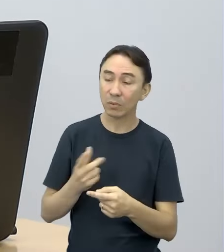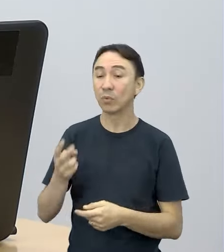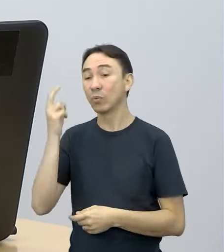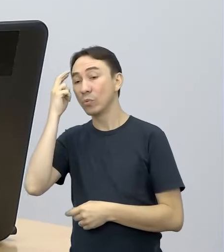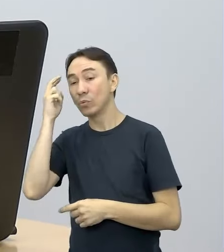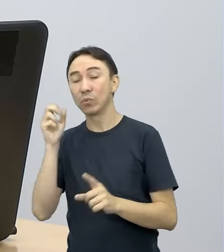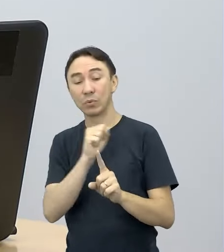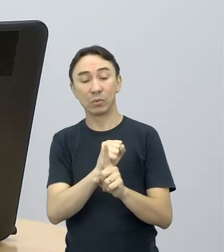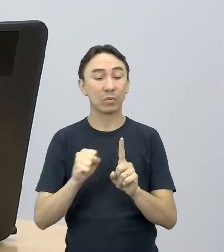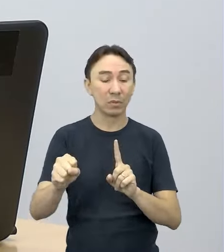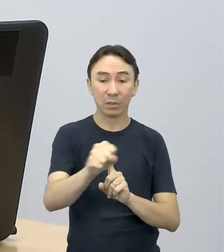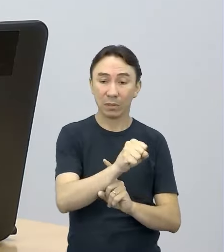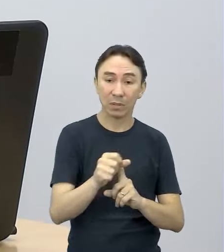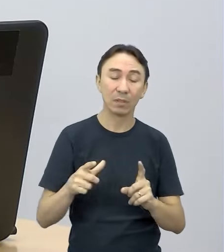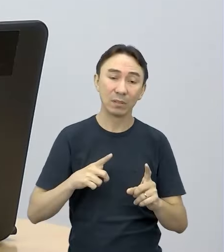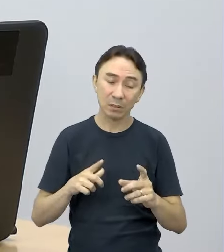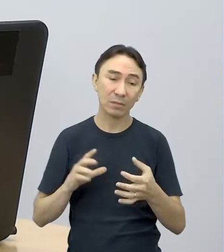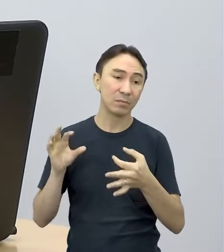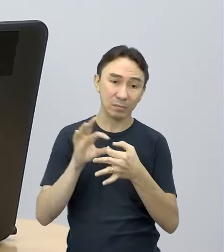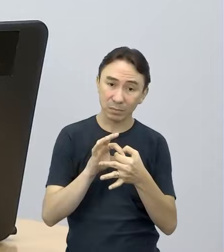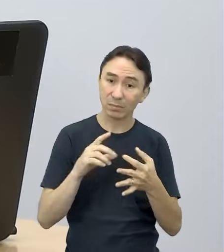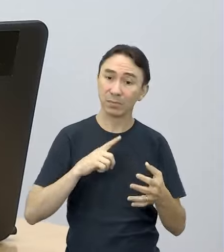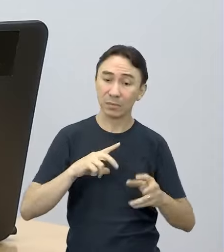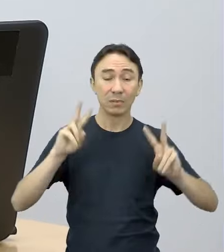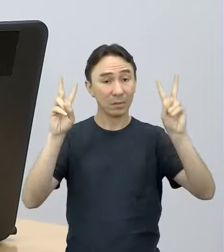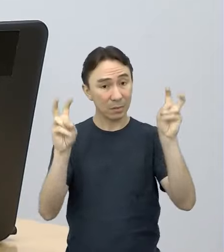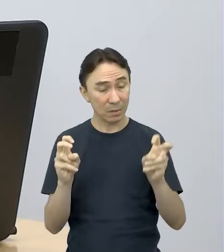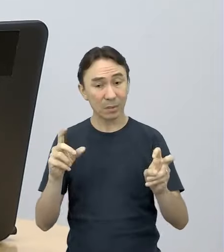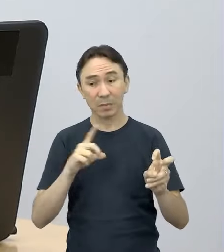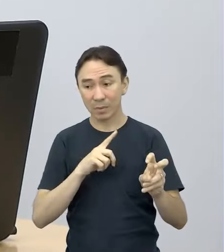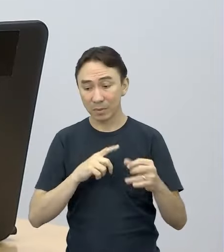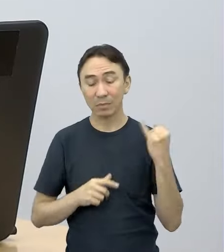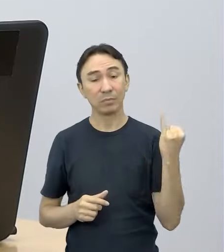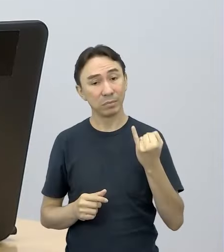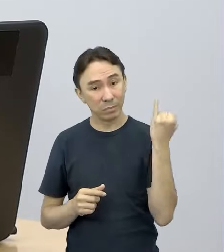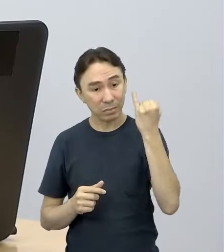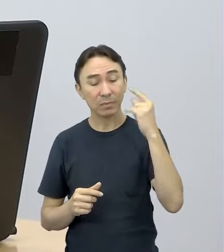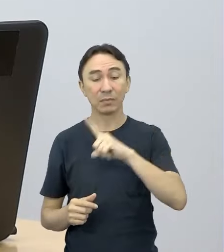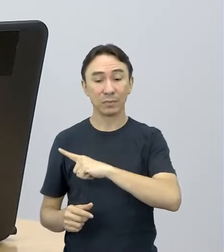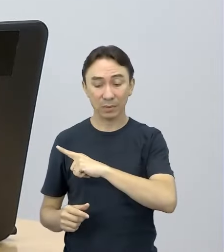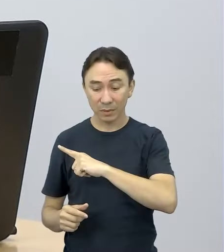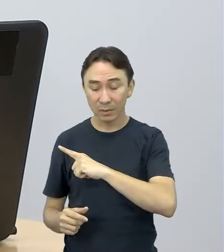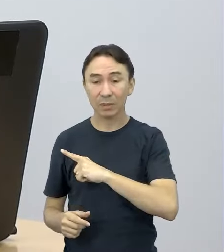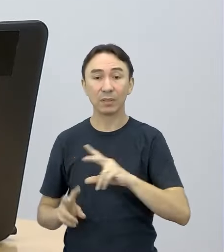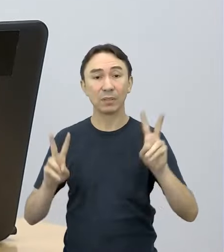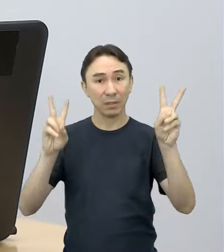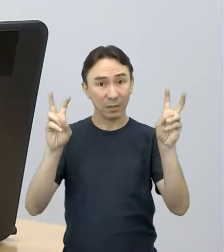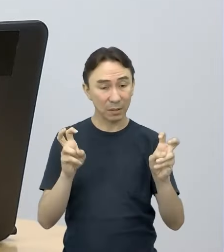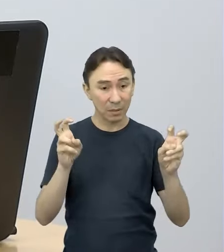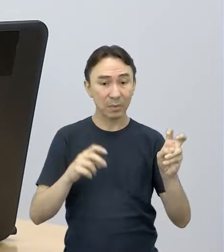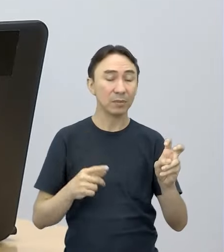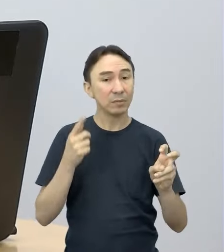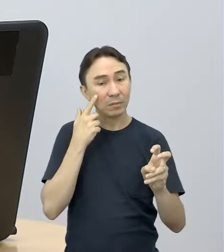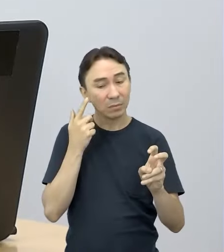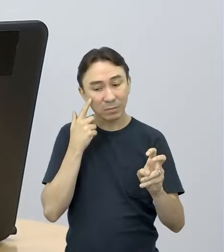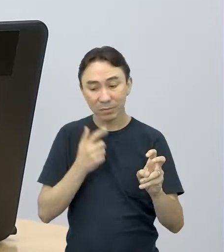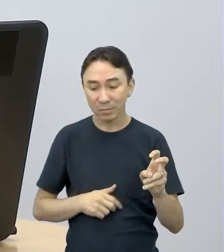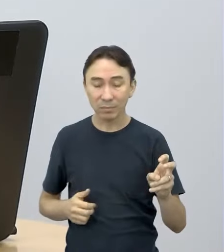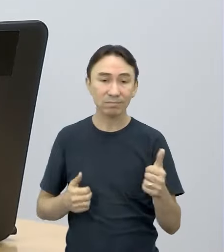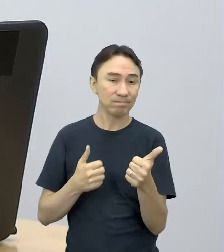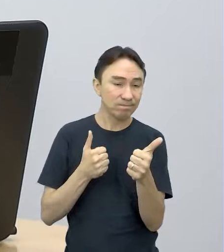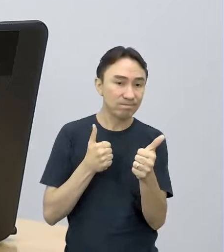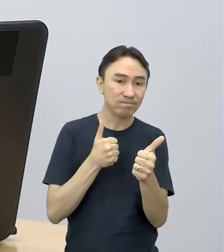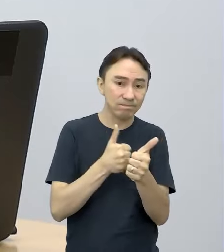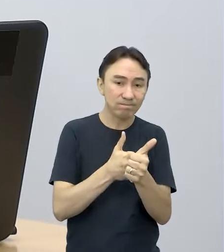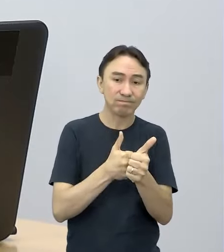como ela traz temas que são pertinentes, estão muito próximos, né, esses